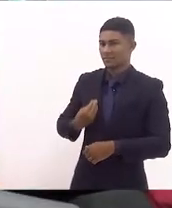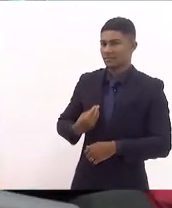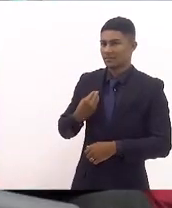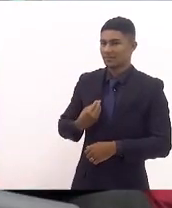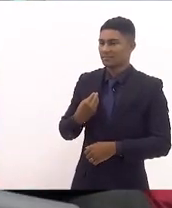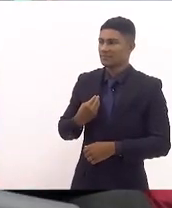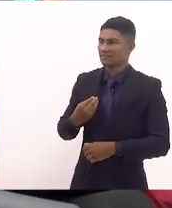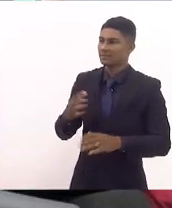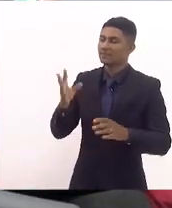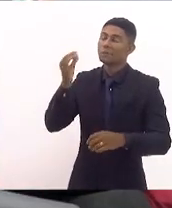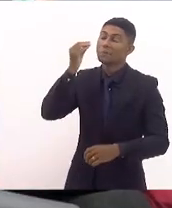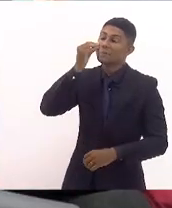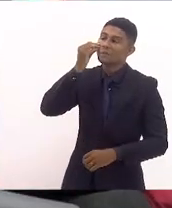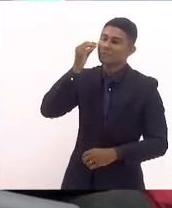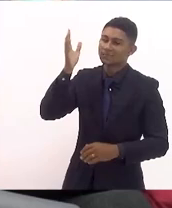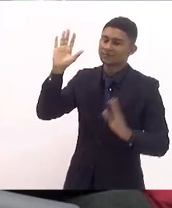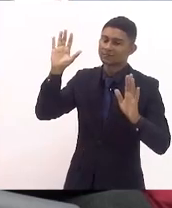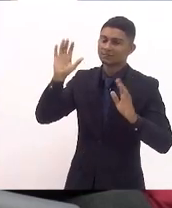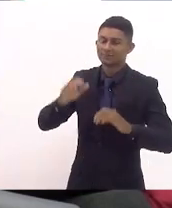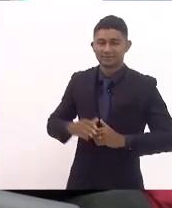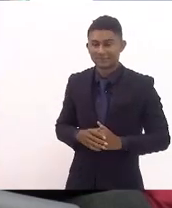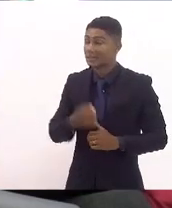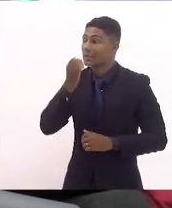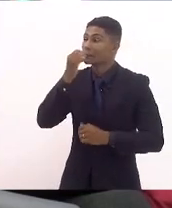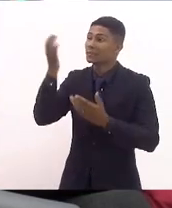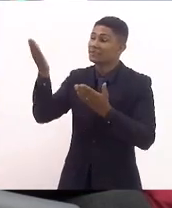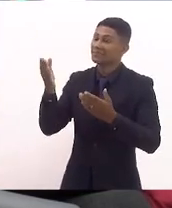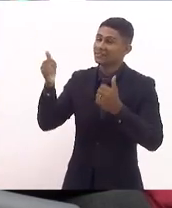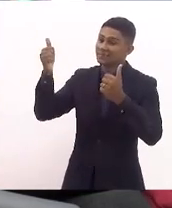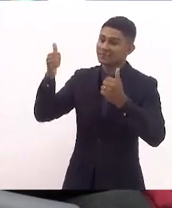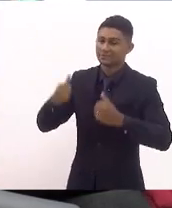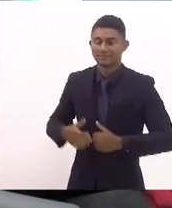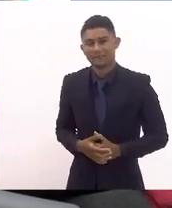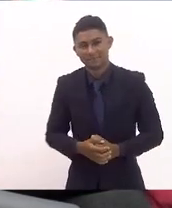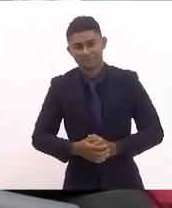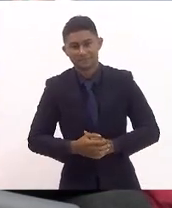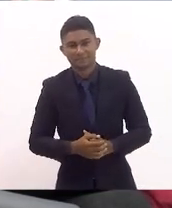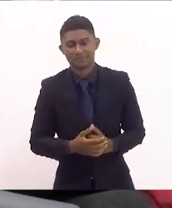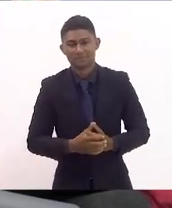ok Beijo Bia seja bem-vindo